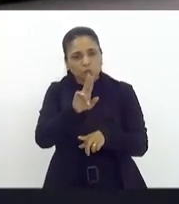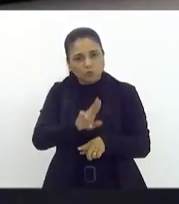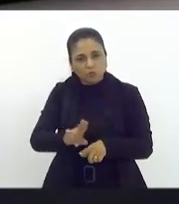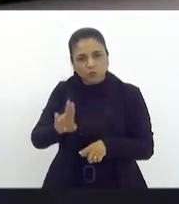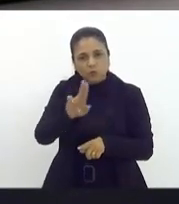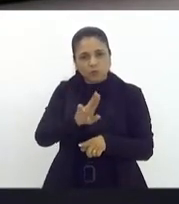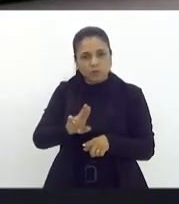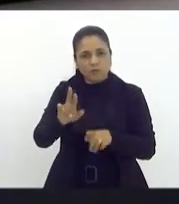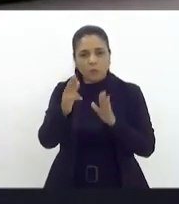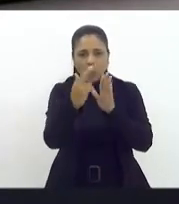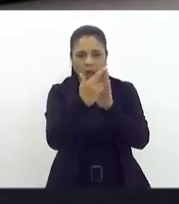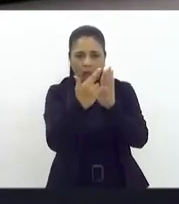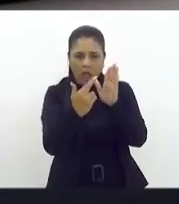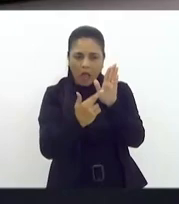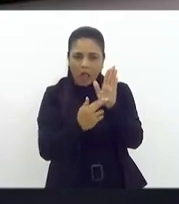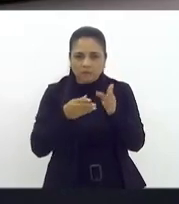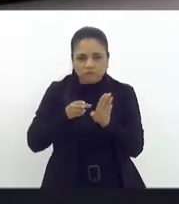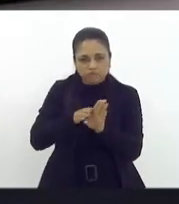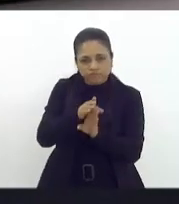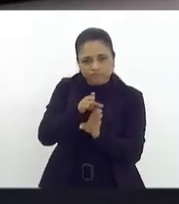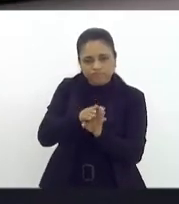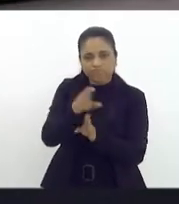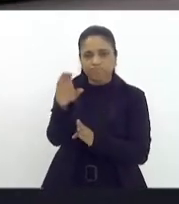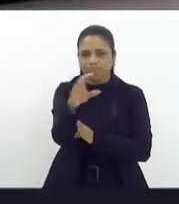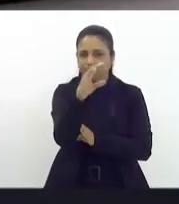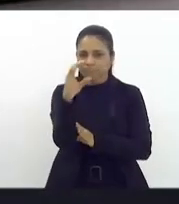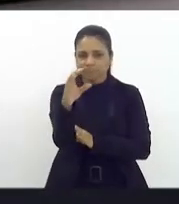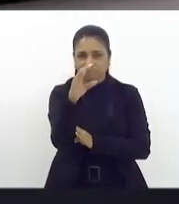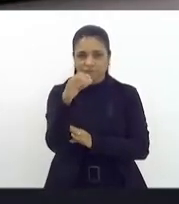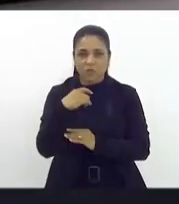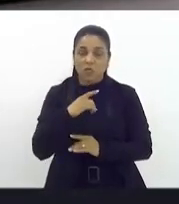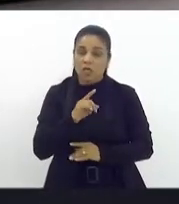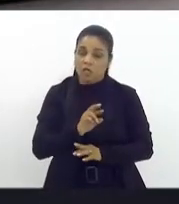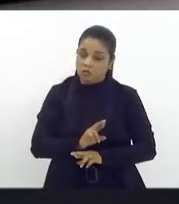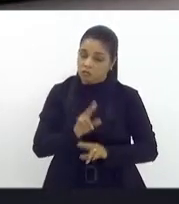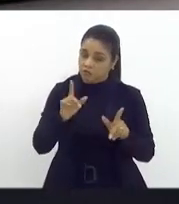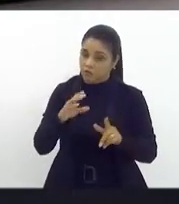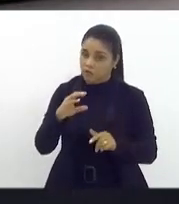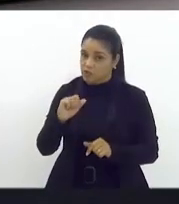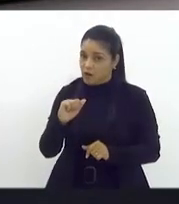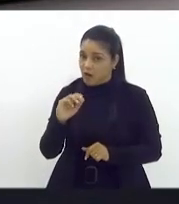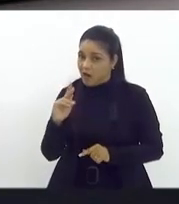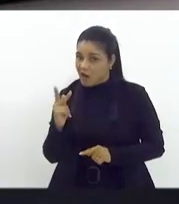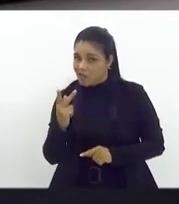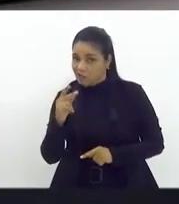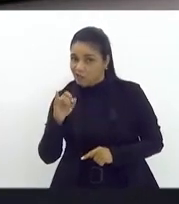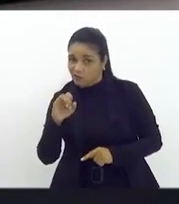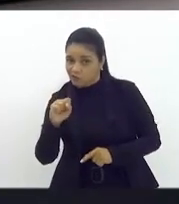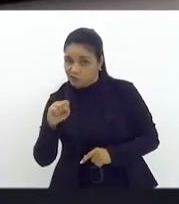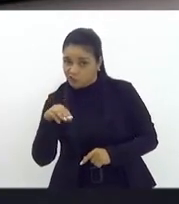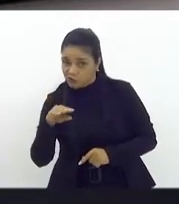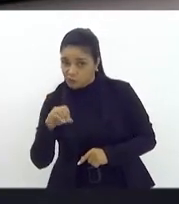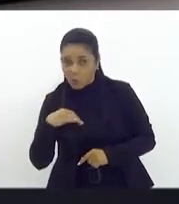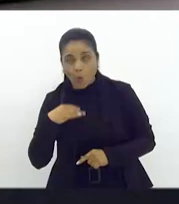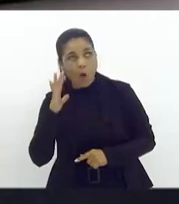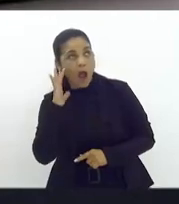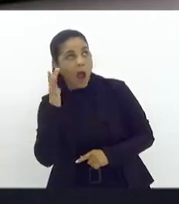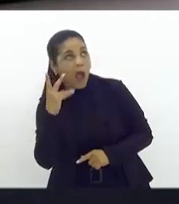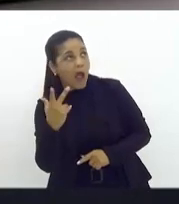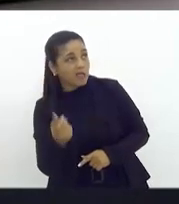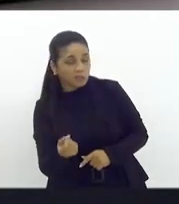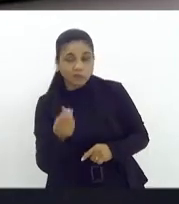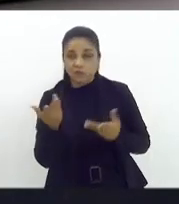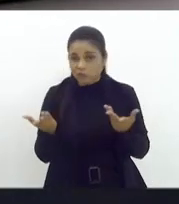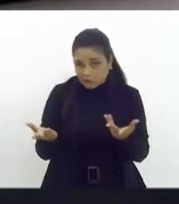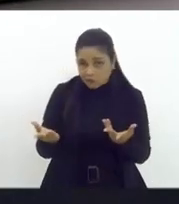de princípios orientadores científicos e não de achismo não é e daí a pergunta é mas o que que